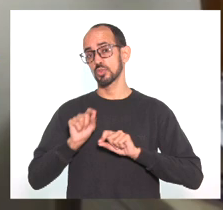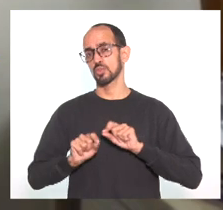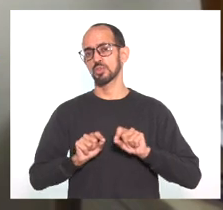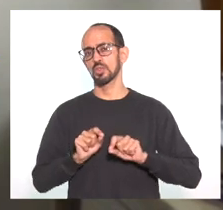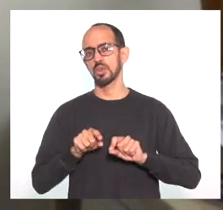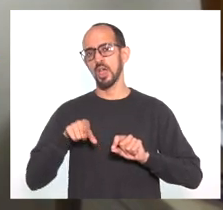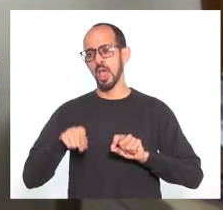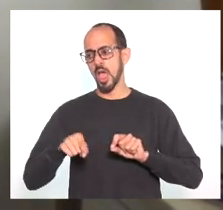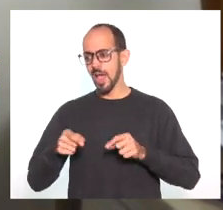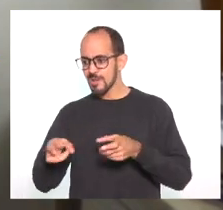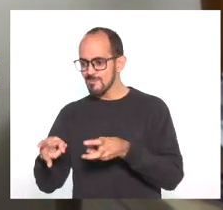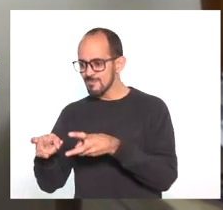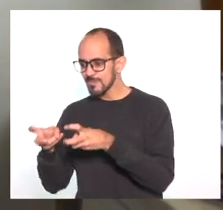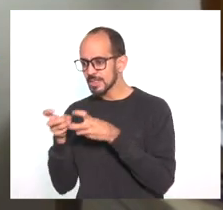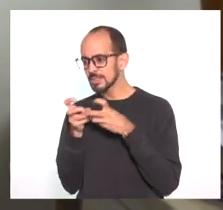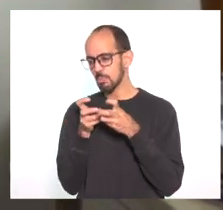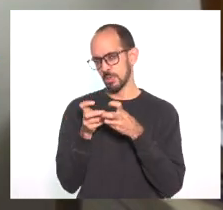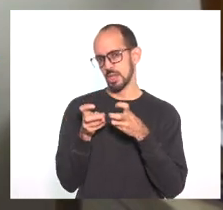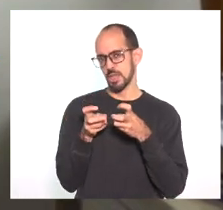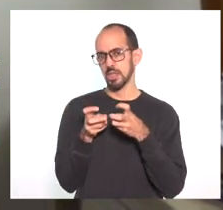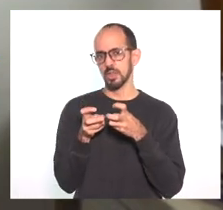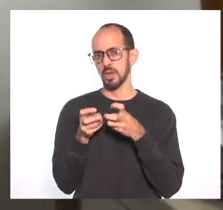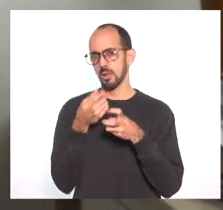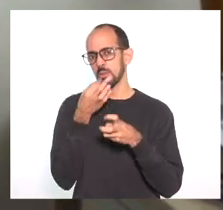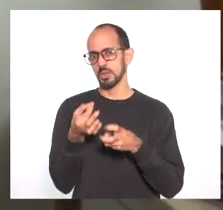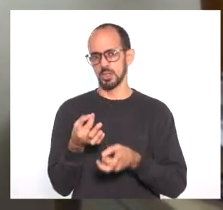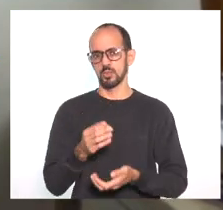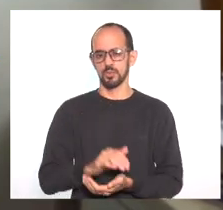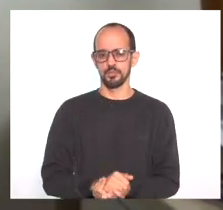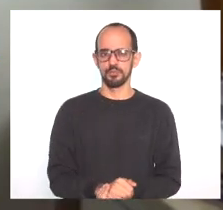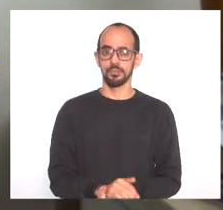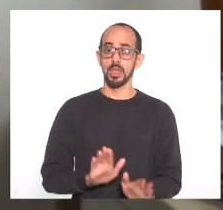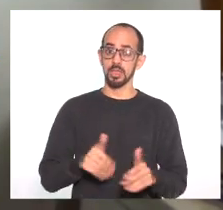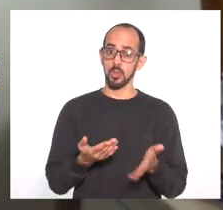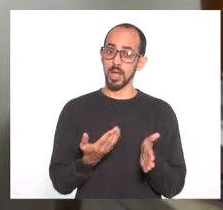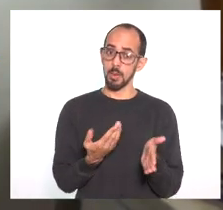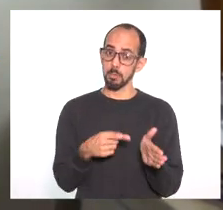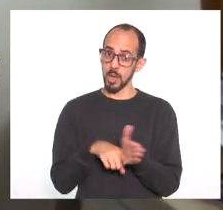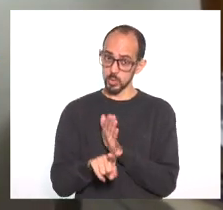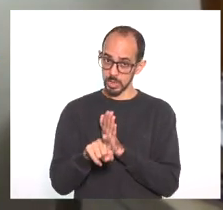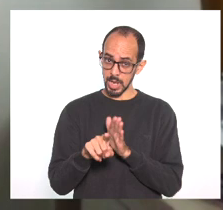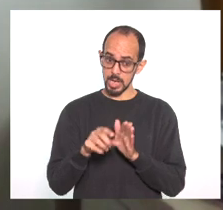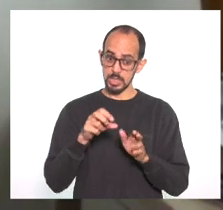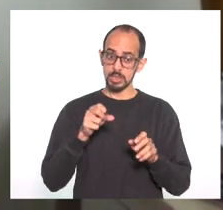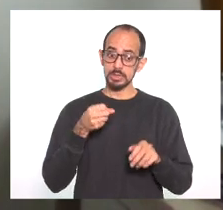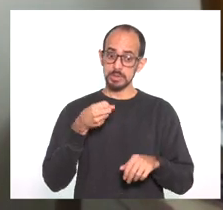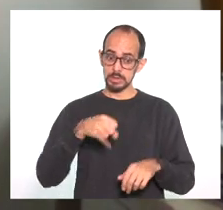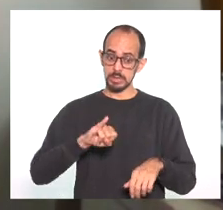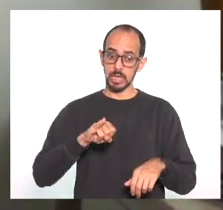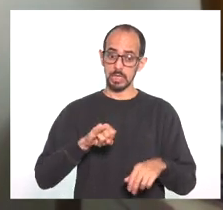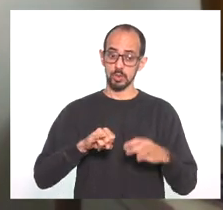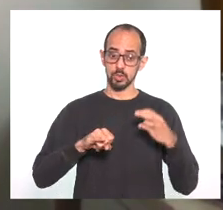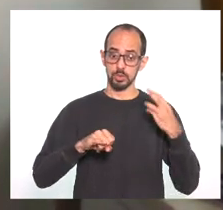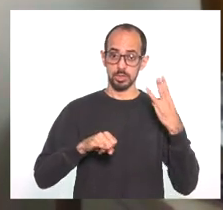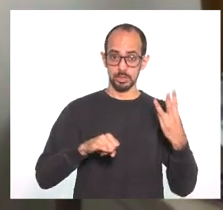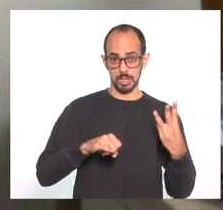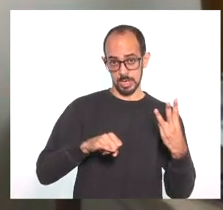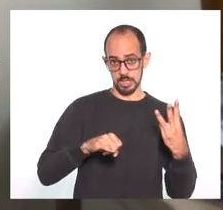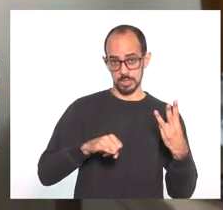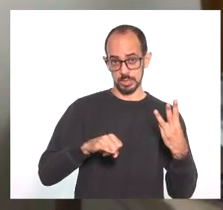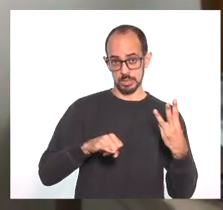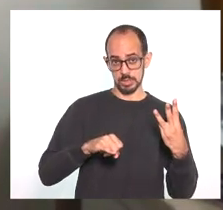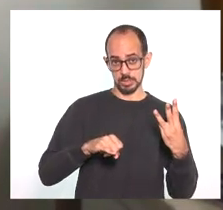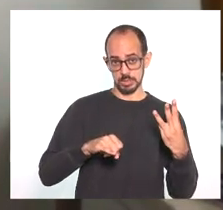para ouvirmos? Então, eu queria perguntar se no item 3, total, de